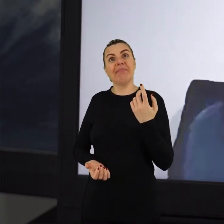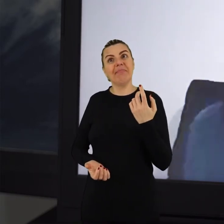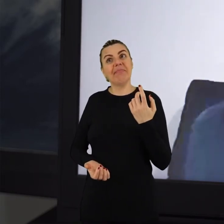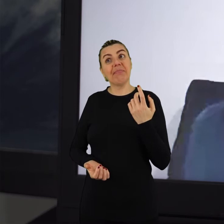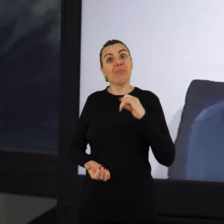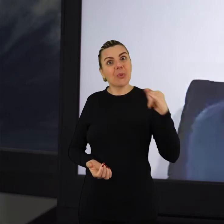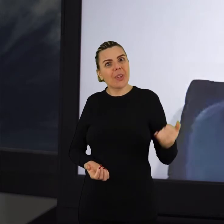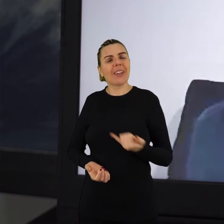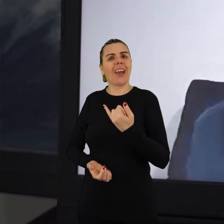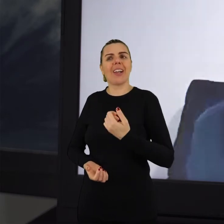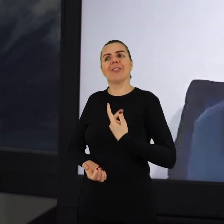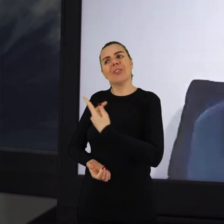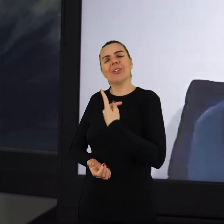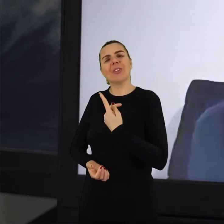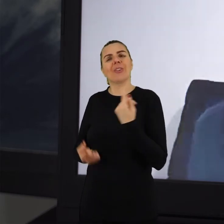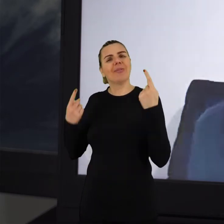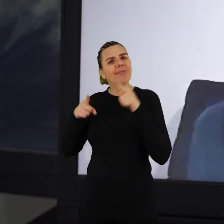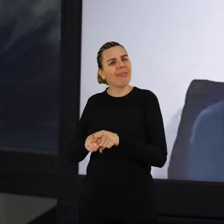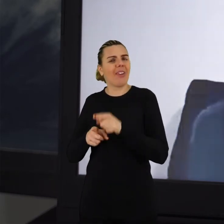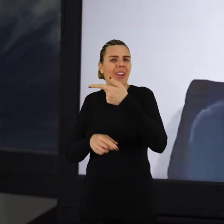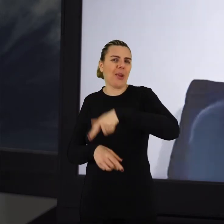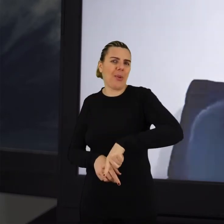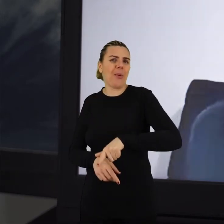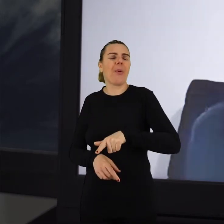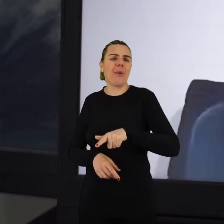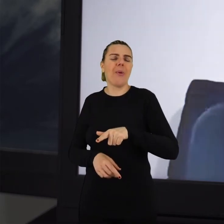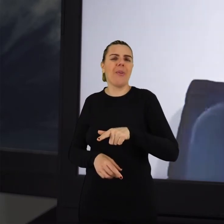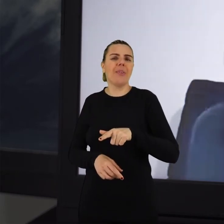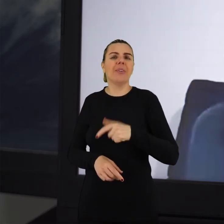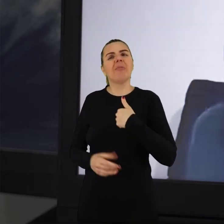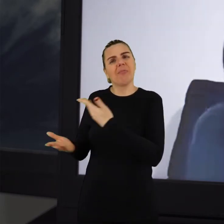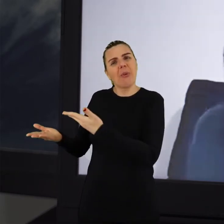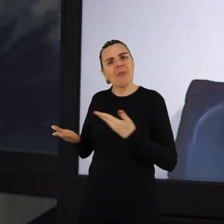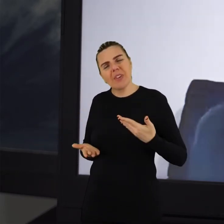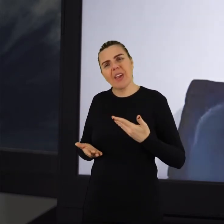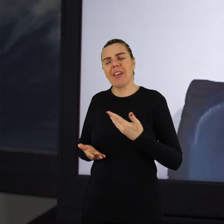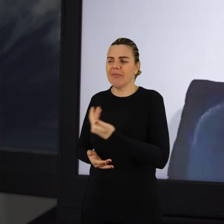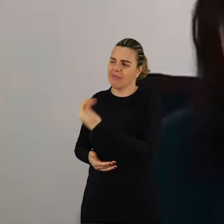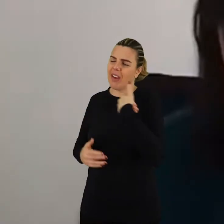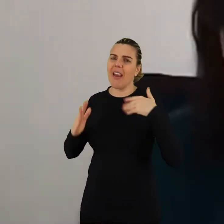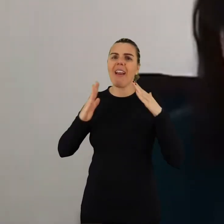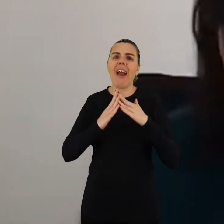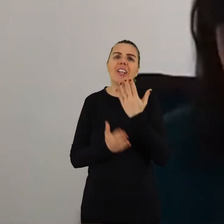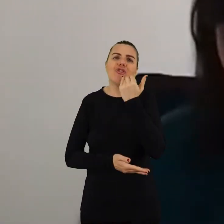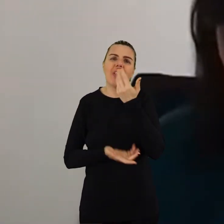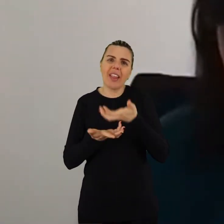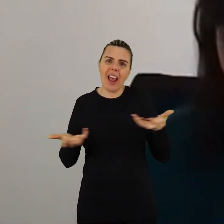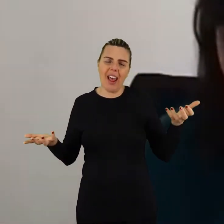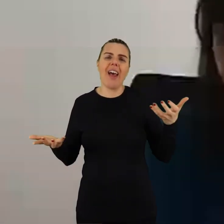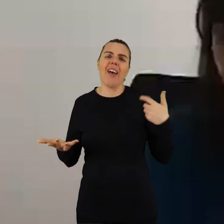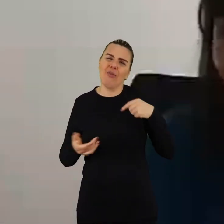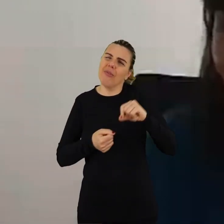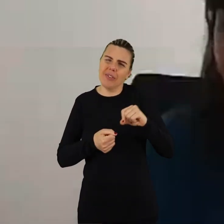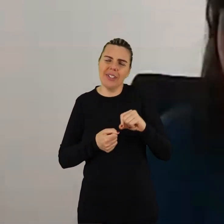a chance da gente fazer as pazes e convidei ele para jantar na minha casa. Eu fiz um